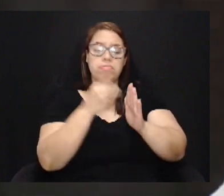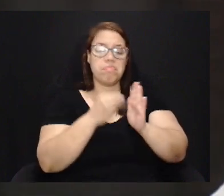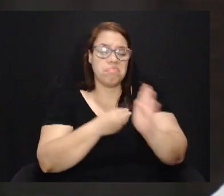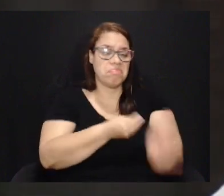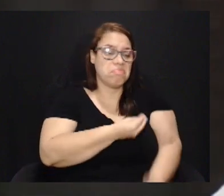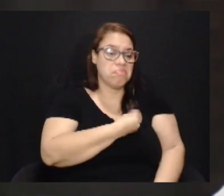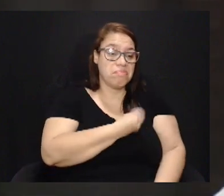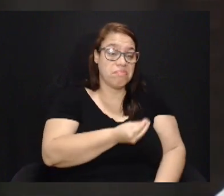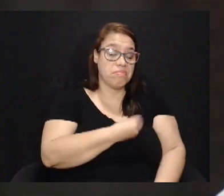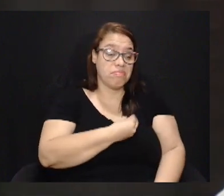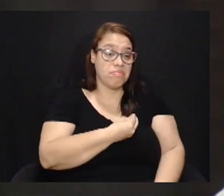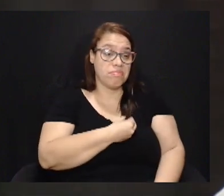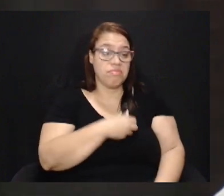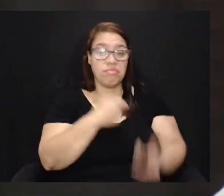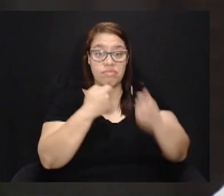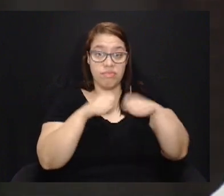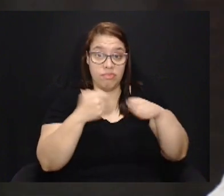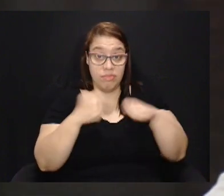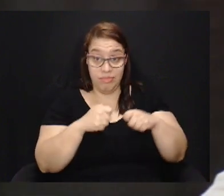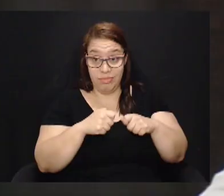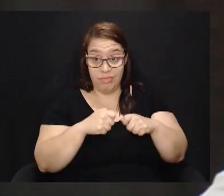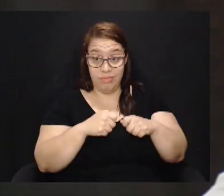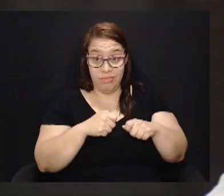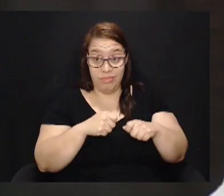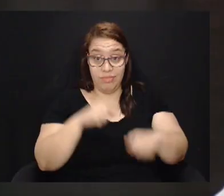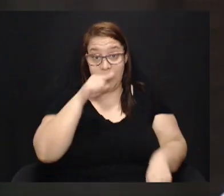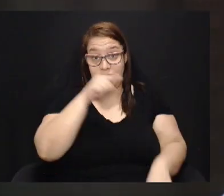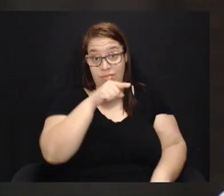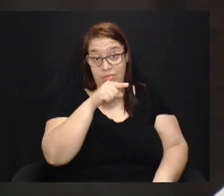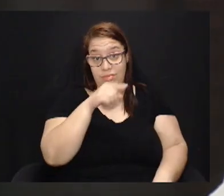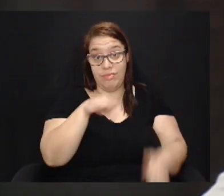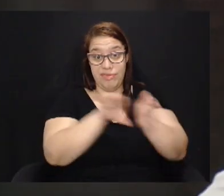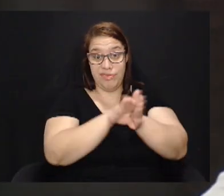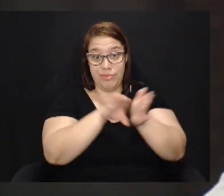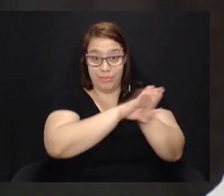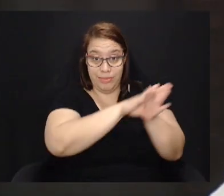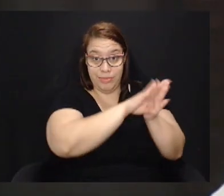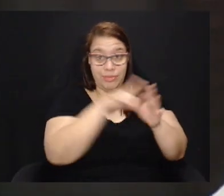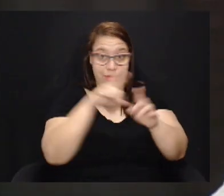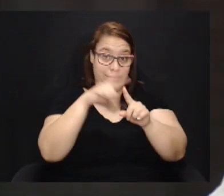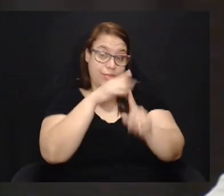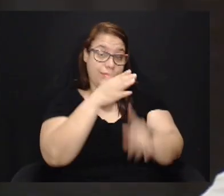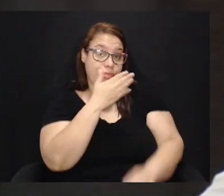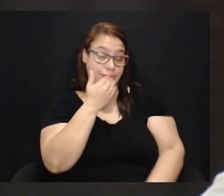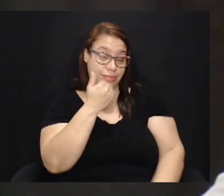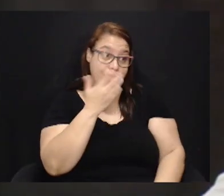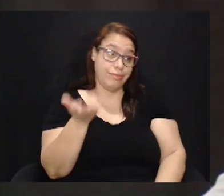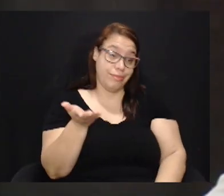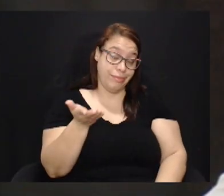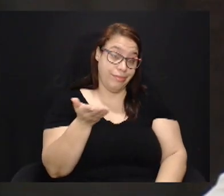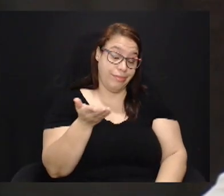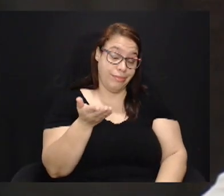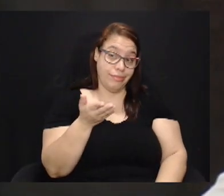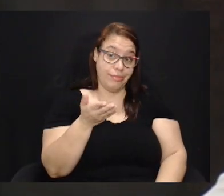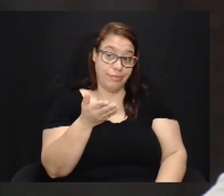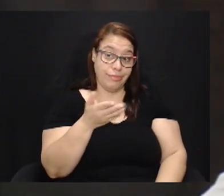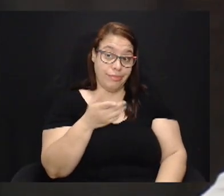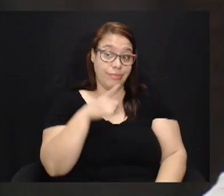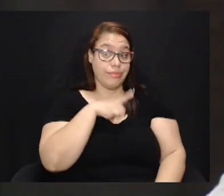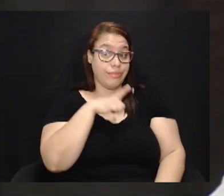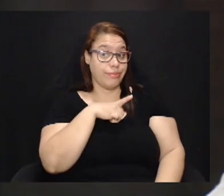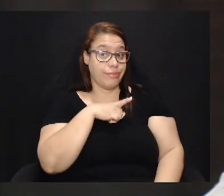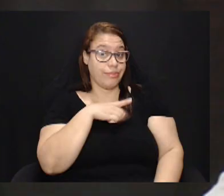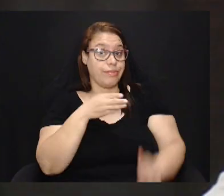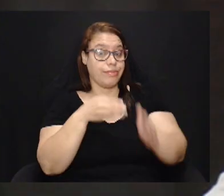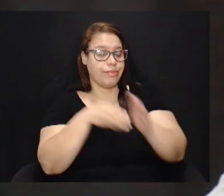não precisa ser necessariamente aquele que vem desse tipo de alimento, né? Então, de repente, quando você tem esse ato do cozinhar,